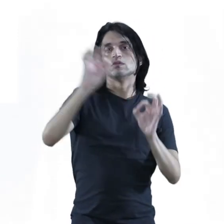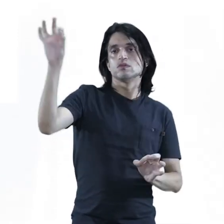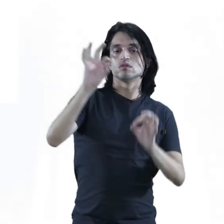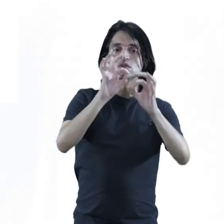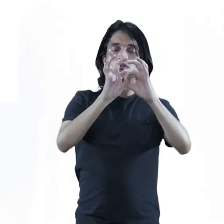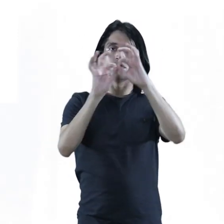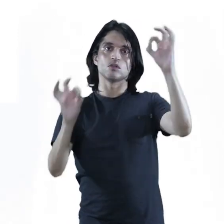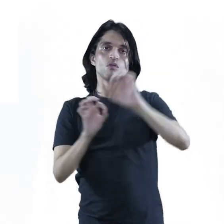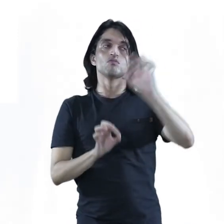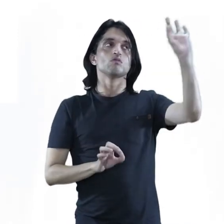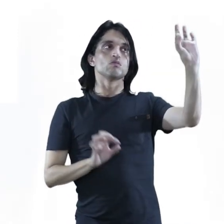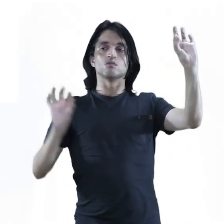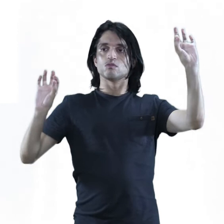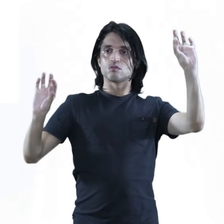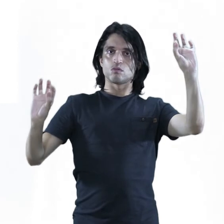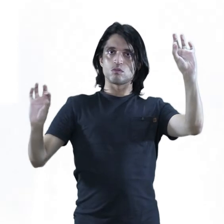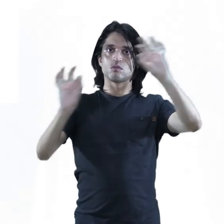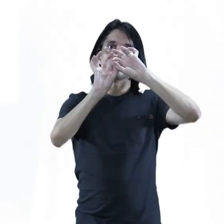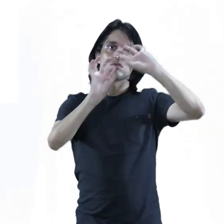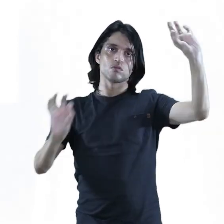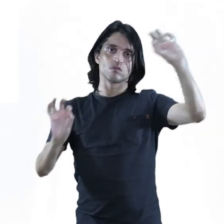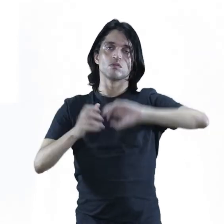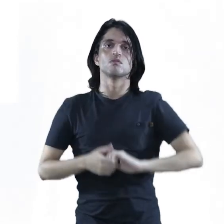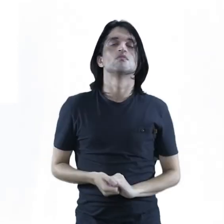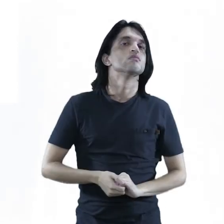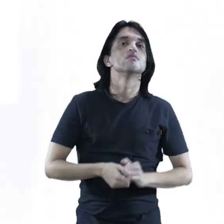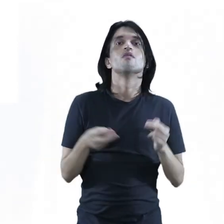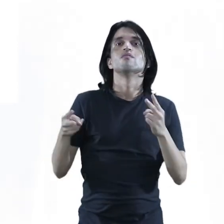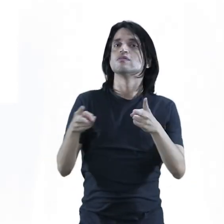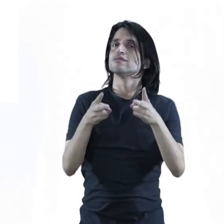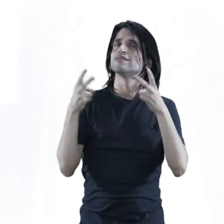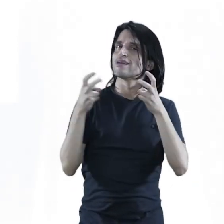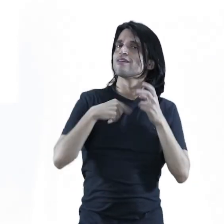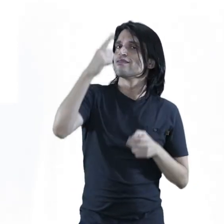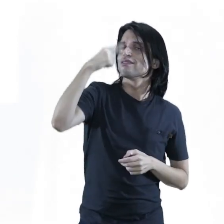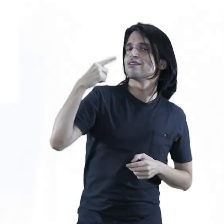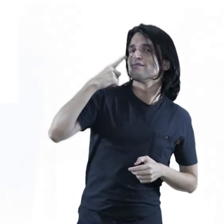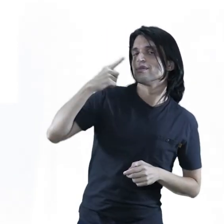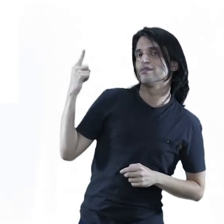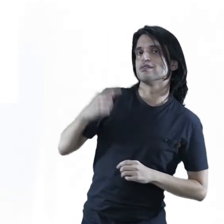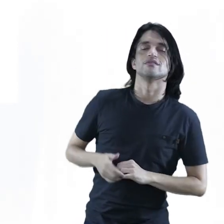reta, que une 2 vértices não adjacentes. Observe esses elementos no quadrilátero a seguir.